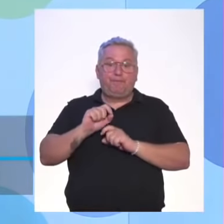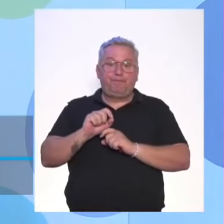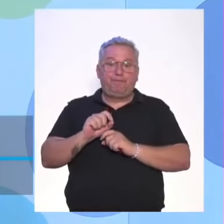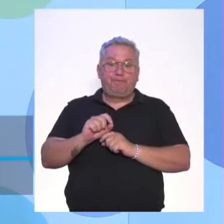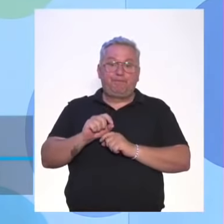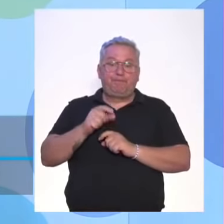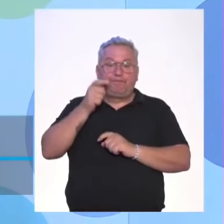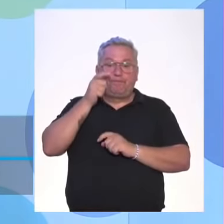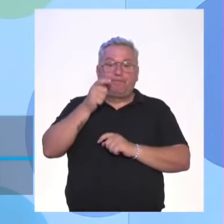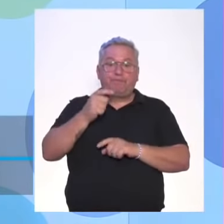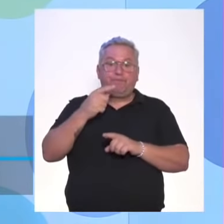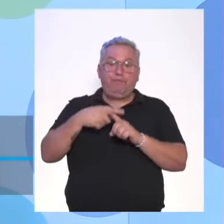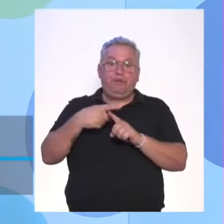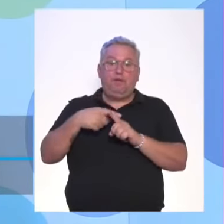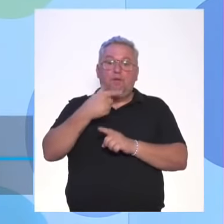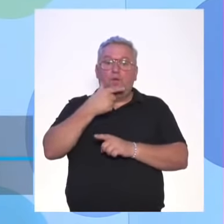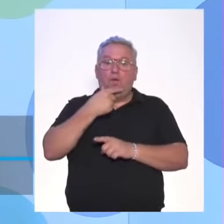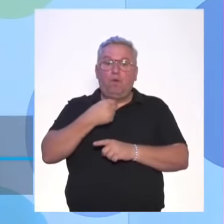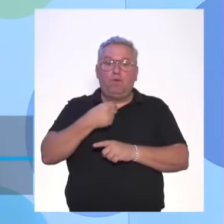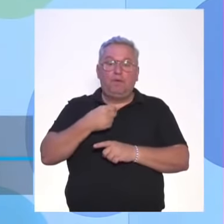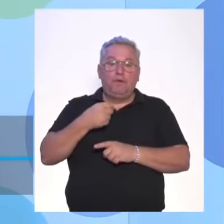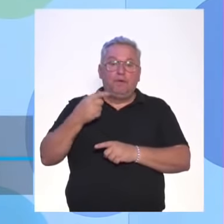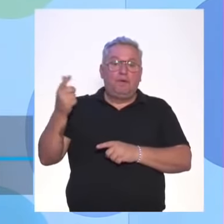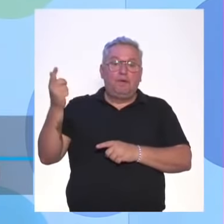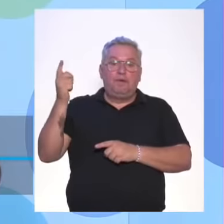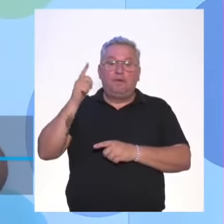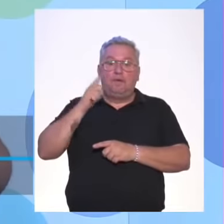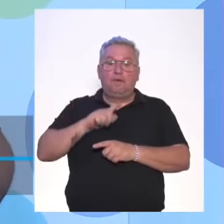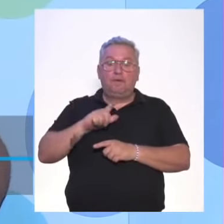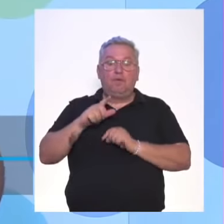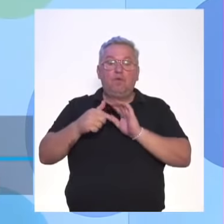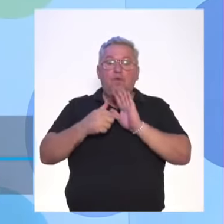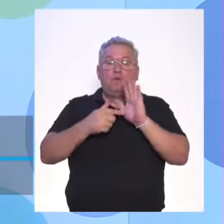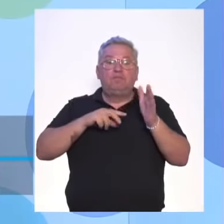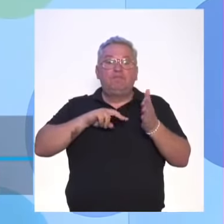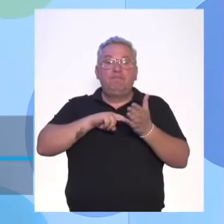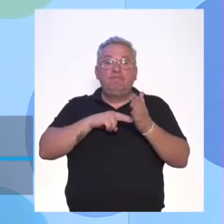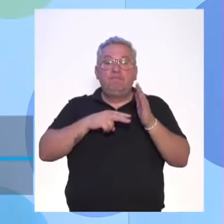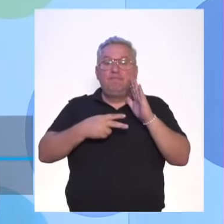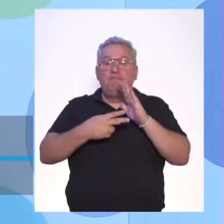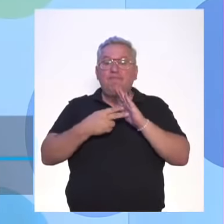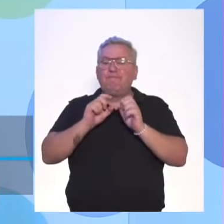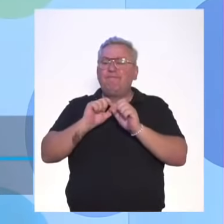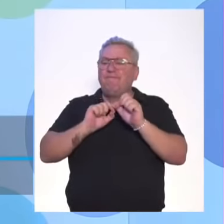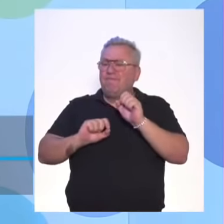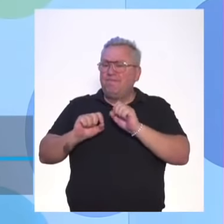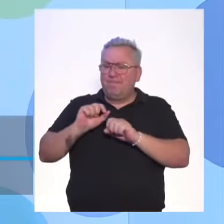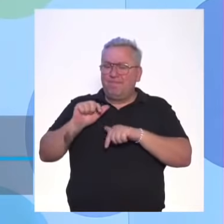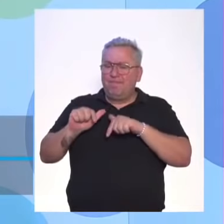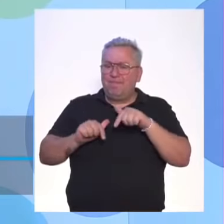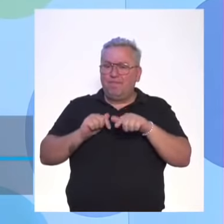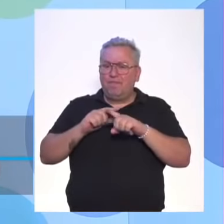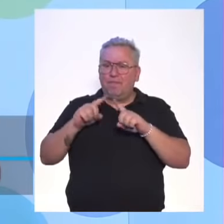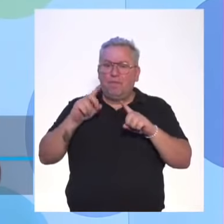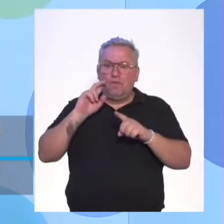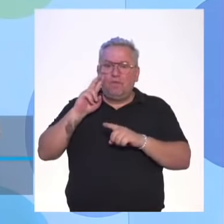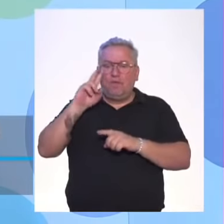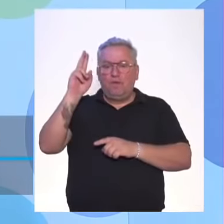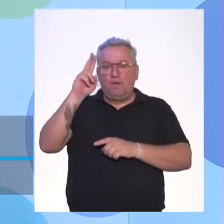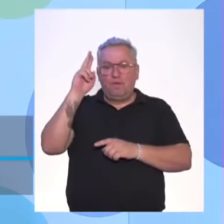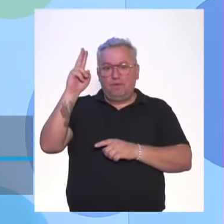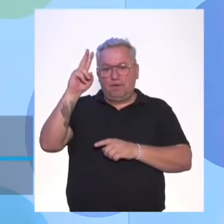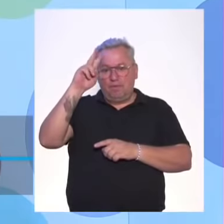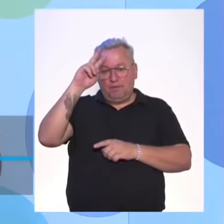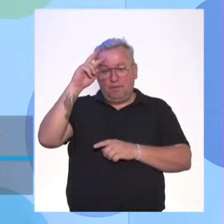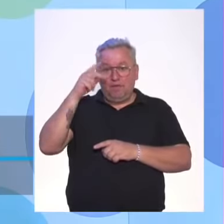negócios ele é interessante porque o homem Ele não tem ele não consegue passar nenhum sentido do que ele faz O Pequeno Príncipe que por isso ele chamou de bêbado né